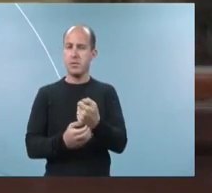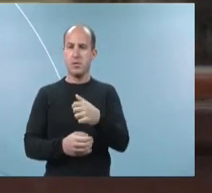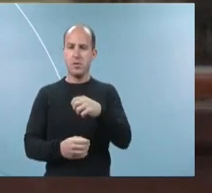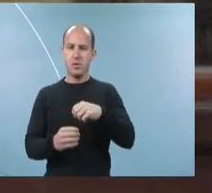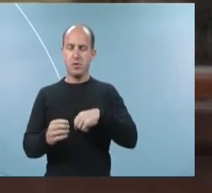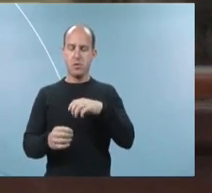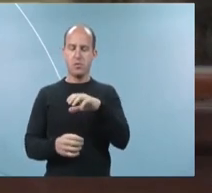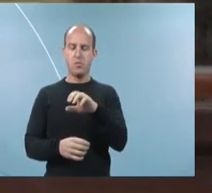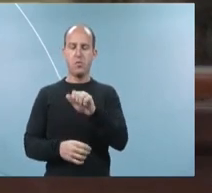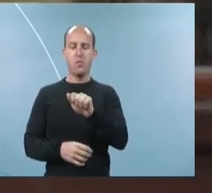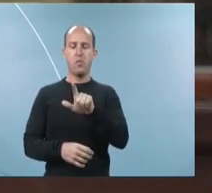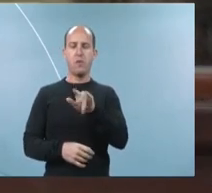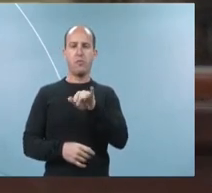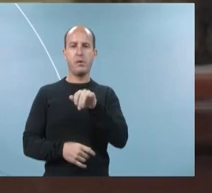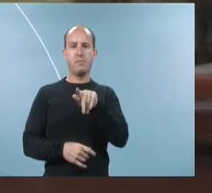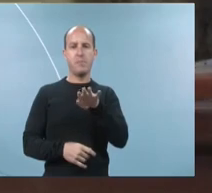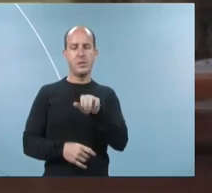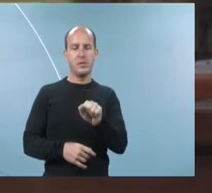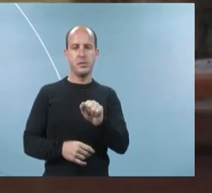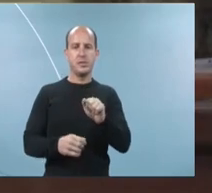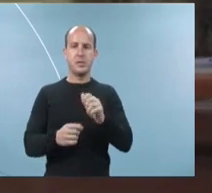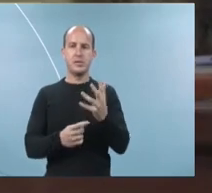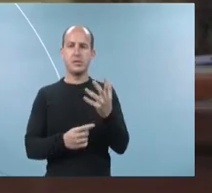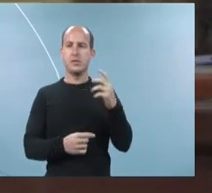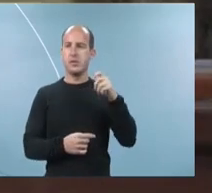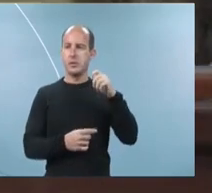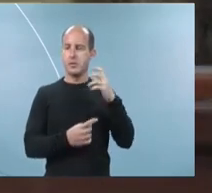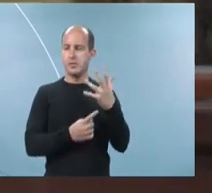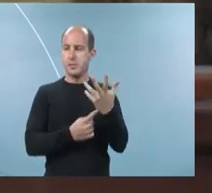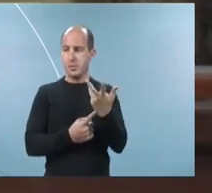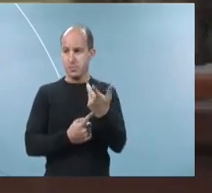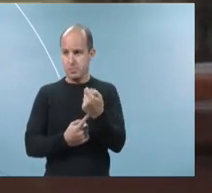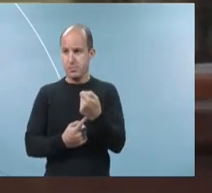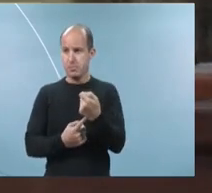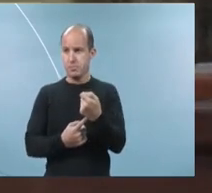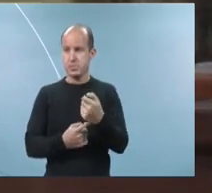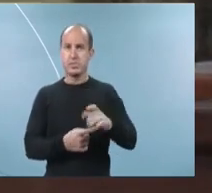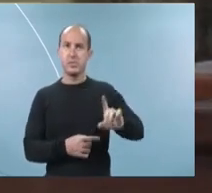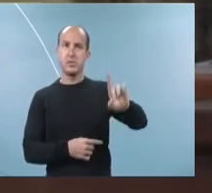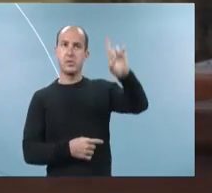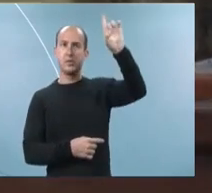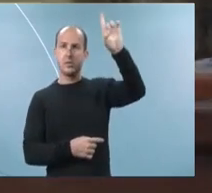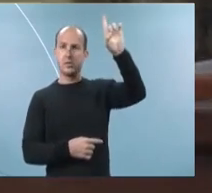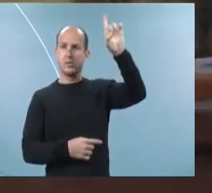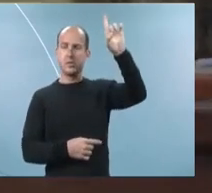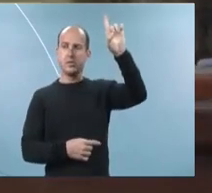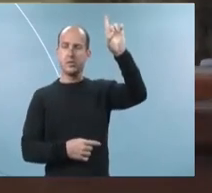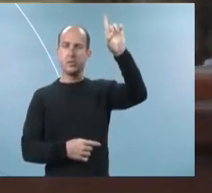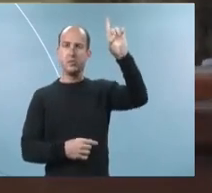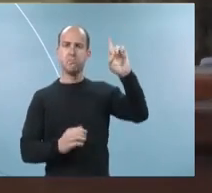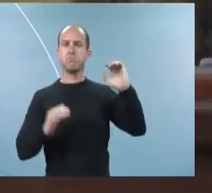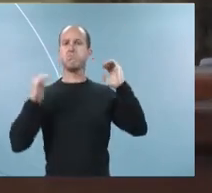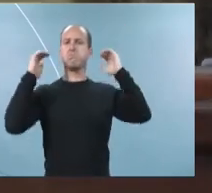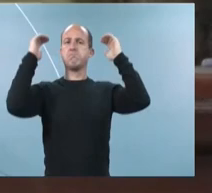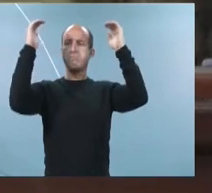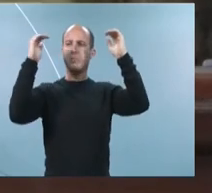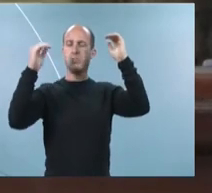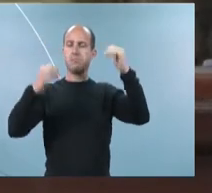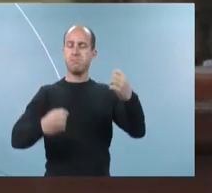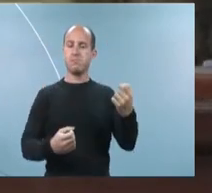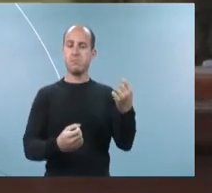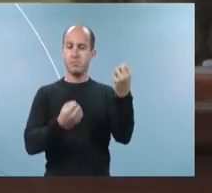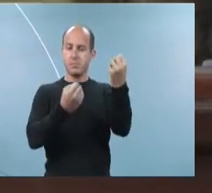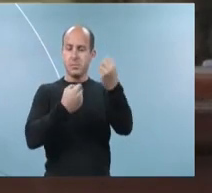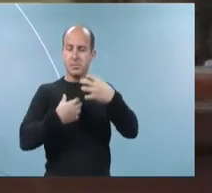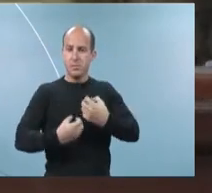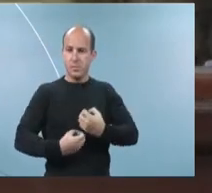alquimista das artes. Eu disse assim: que Deus, o Mestre Supremo, me inspire